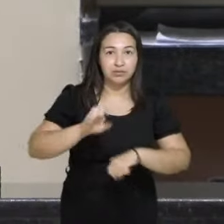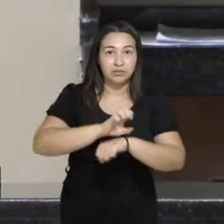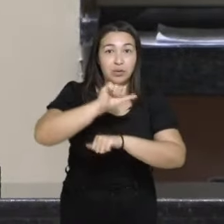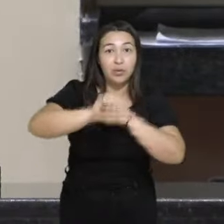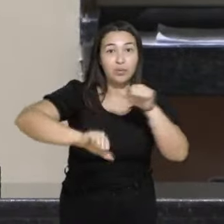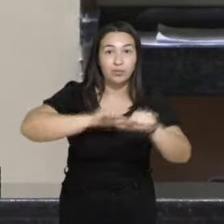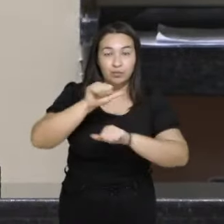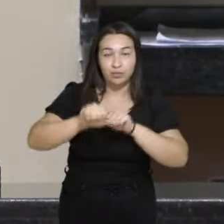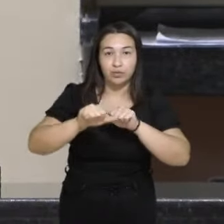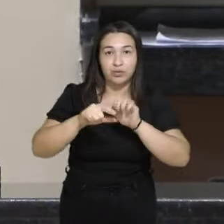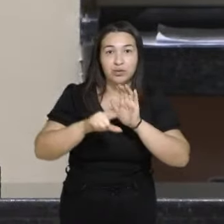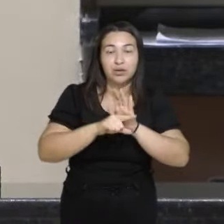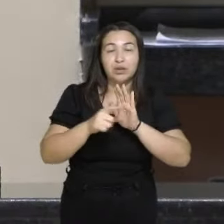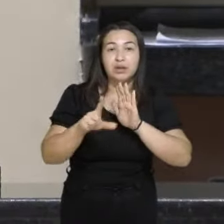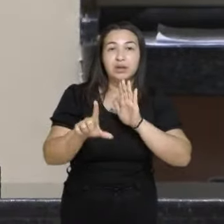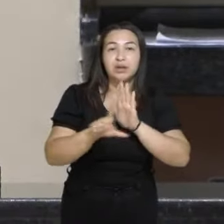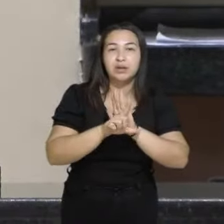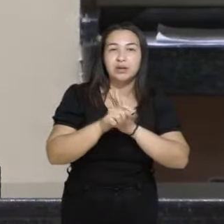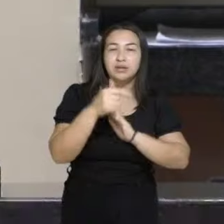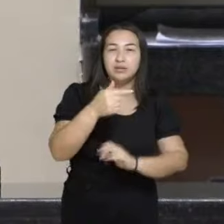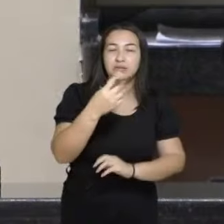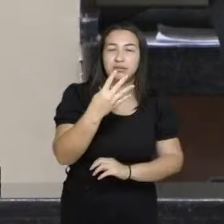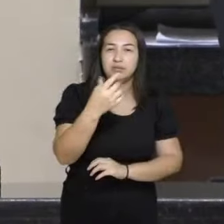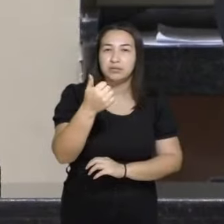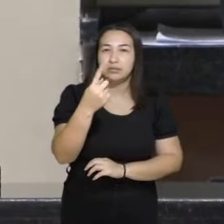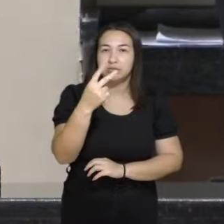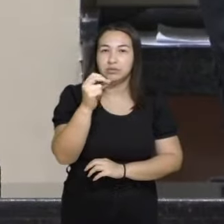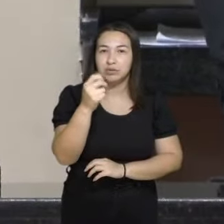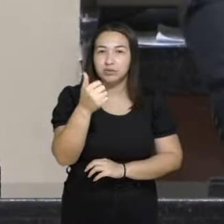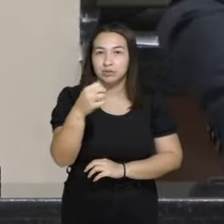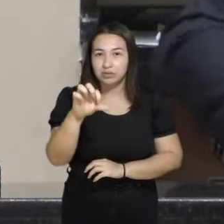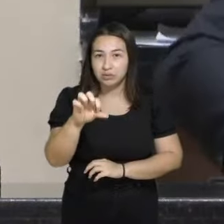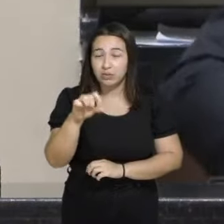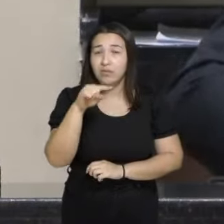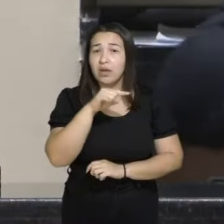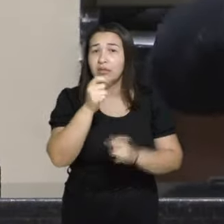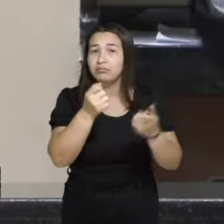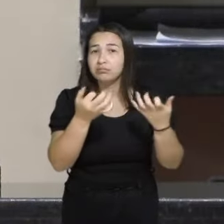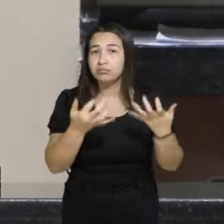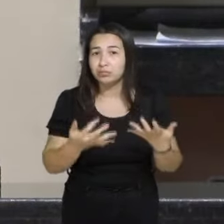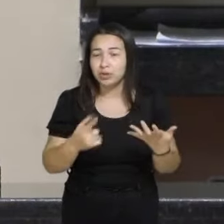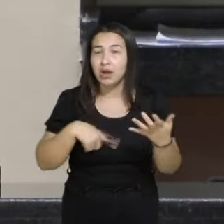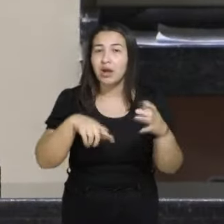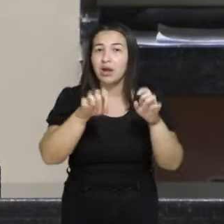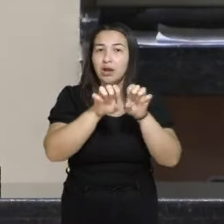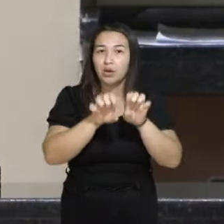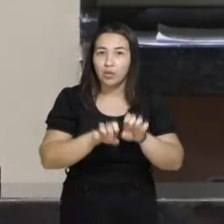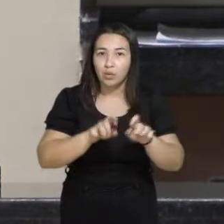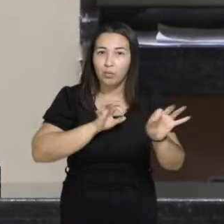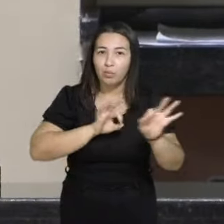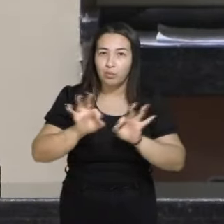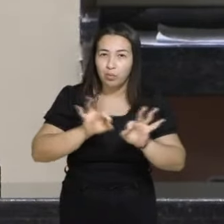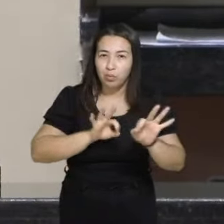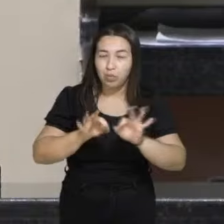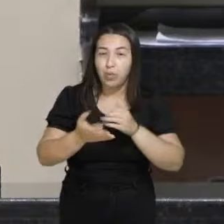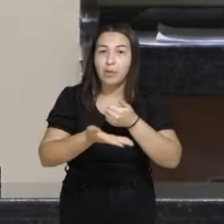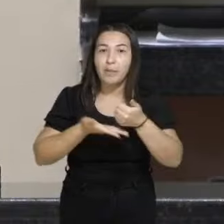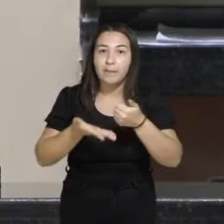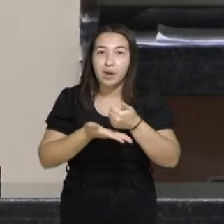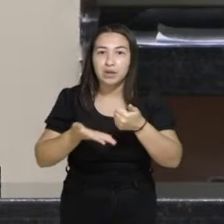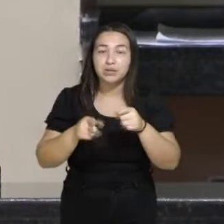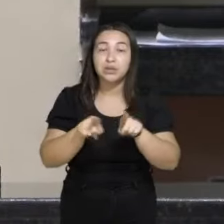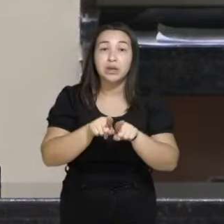Lei Complementar 741 de 2019, que dispõe sobre a estrutura organizacional básica e o modelo